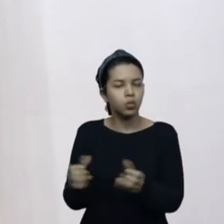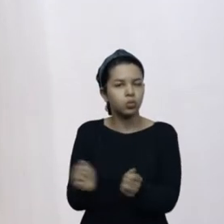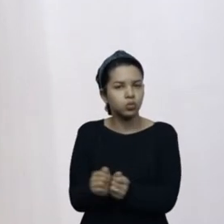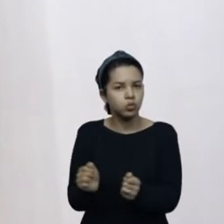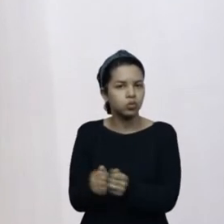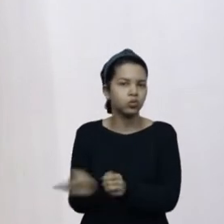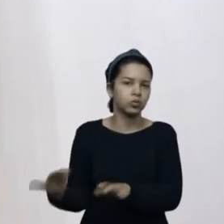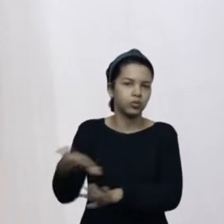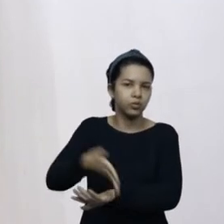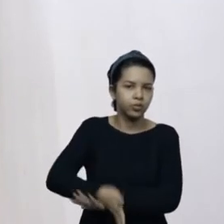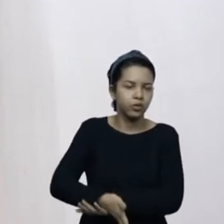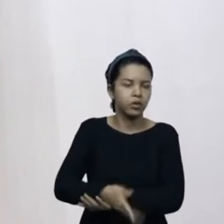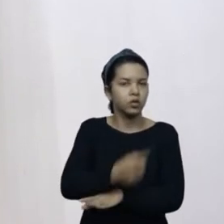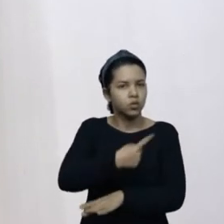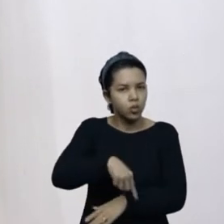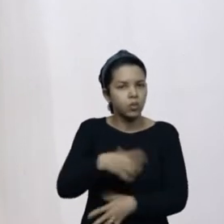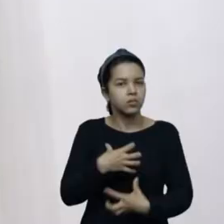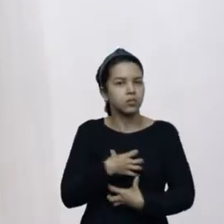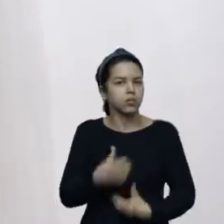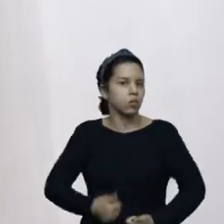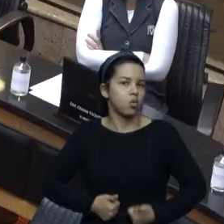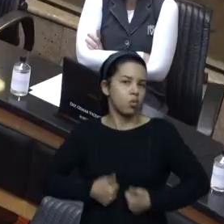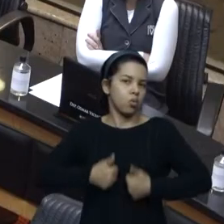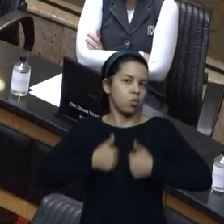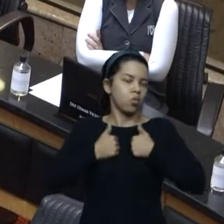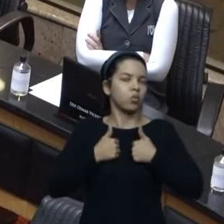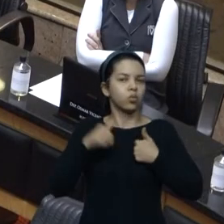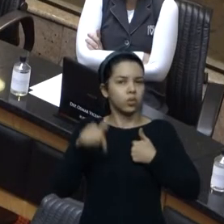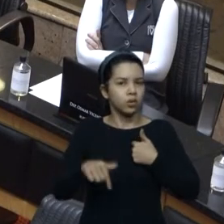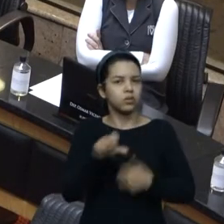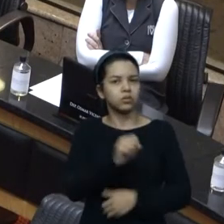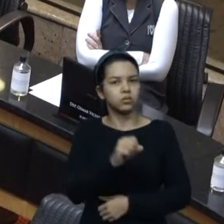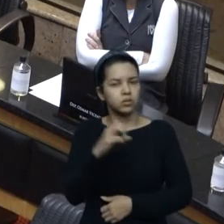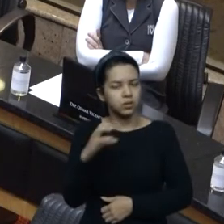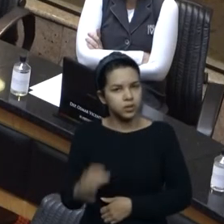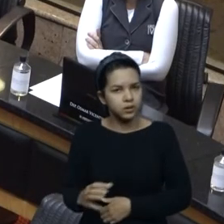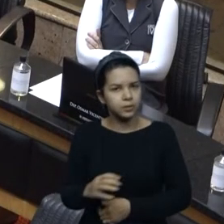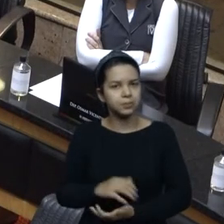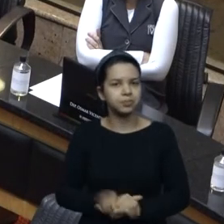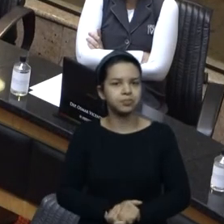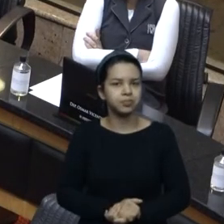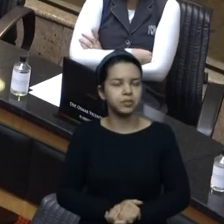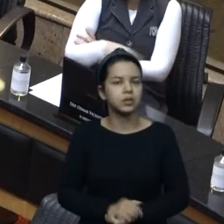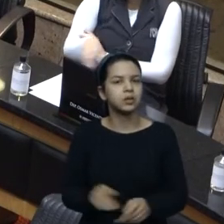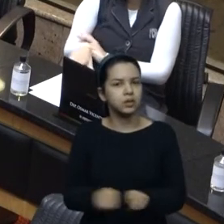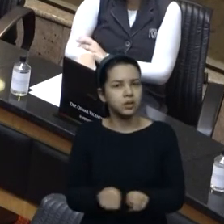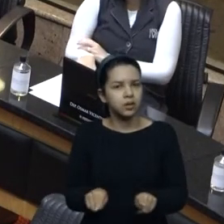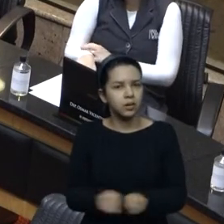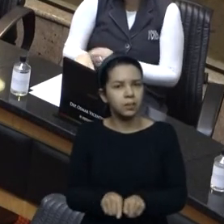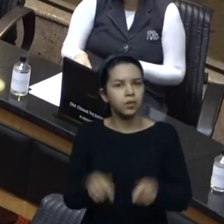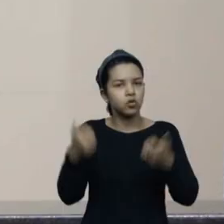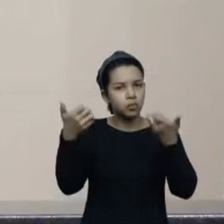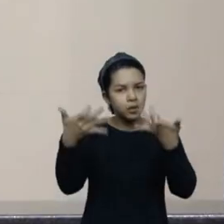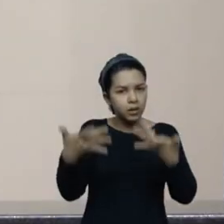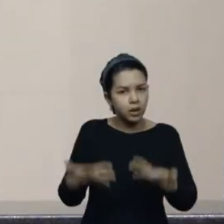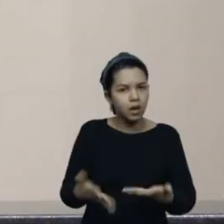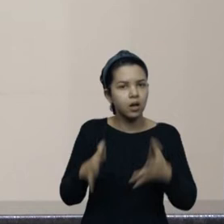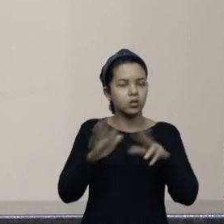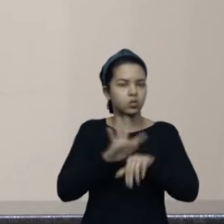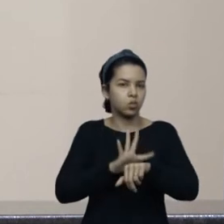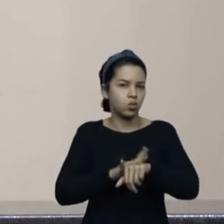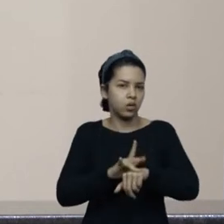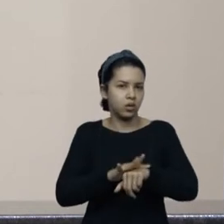orgulham toda Santa Catarina pelo trabalho que fazem, e para dar luz a essa doença, como a deputada Marlene